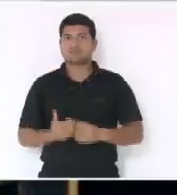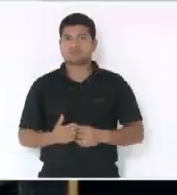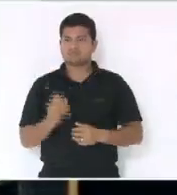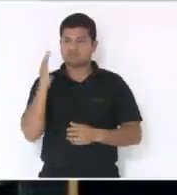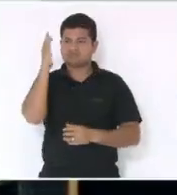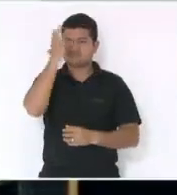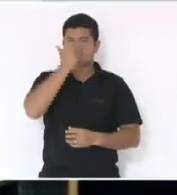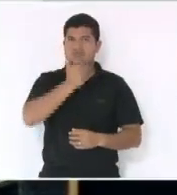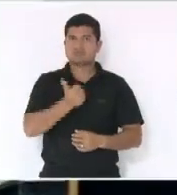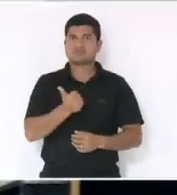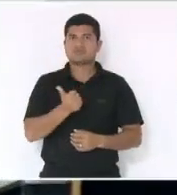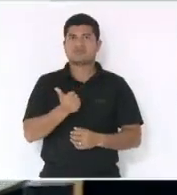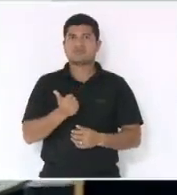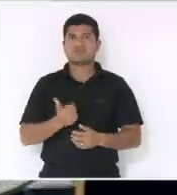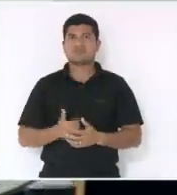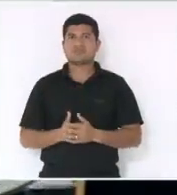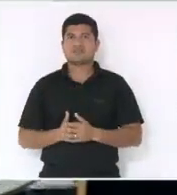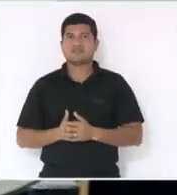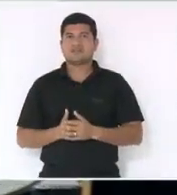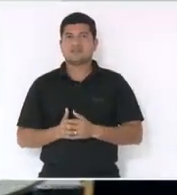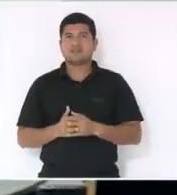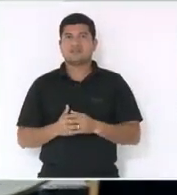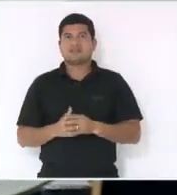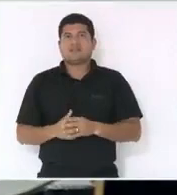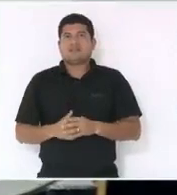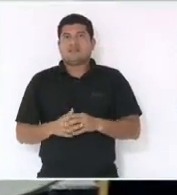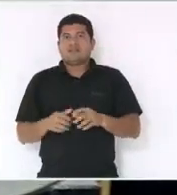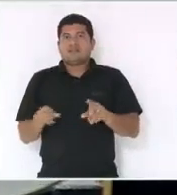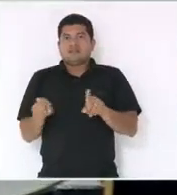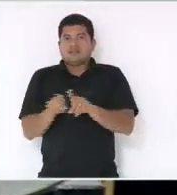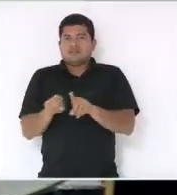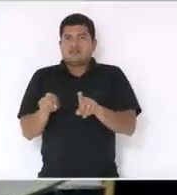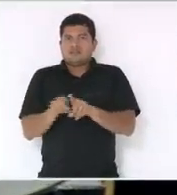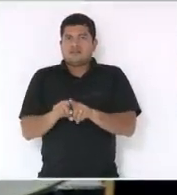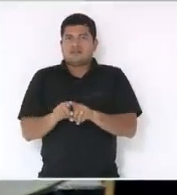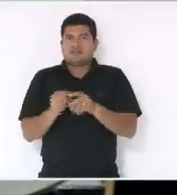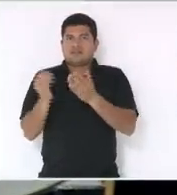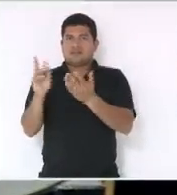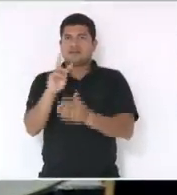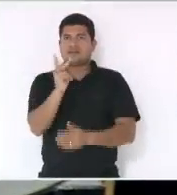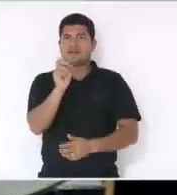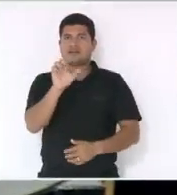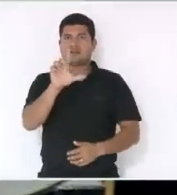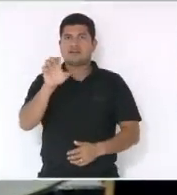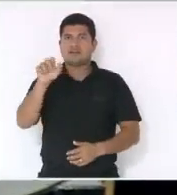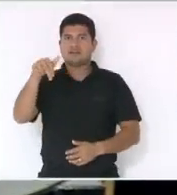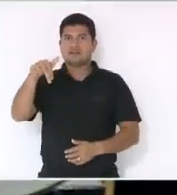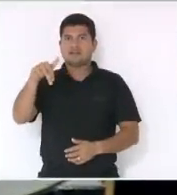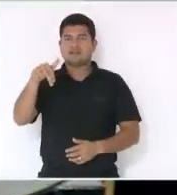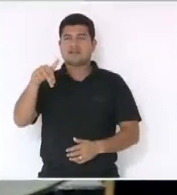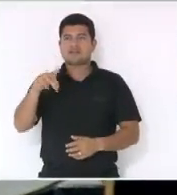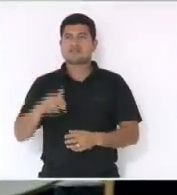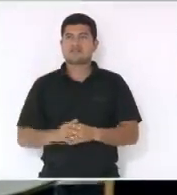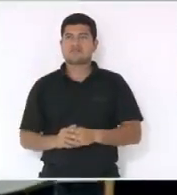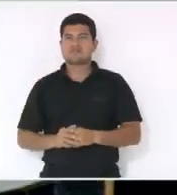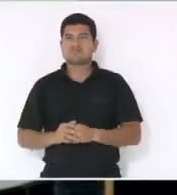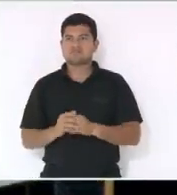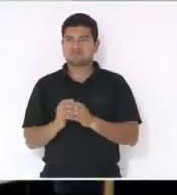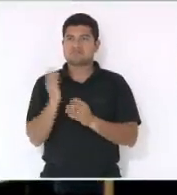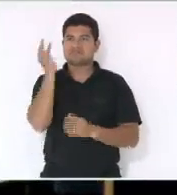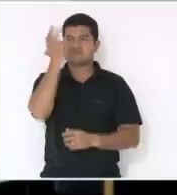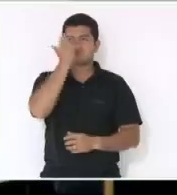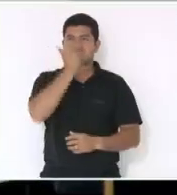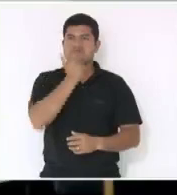remete à gineteada, a Ellen, que está caracterizada com um vestido que remete à gralha azul, que é um pássaro típico da região serrana,